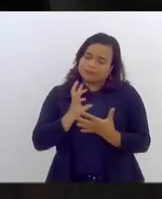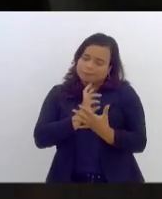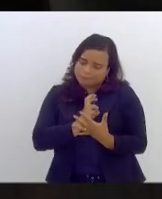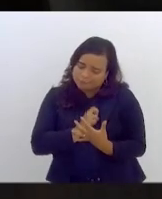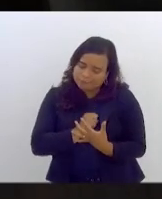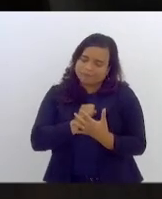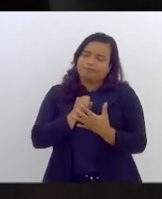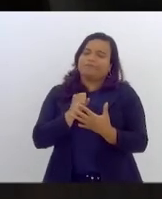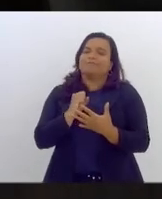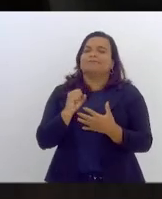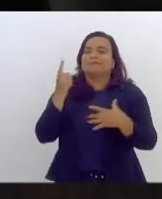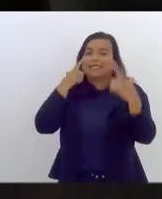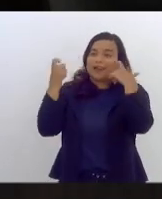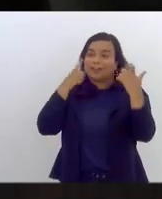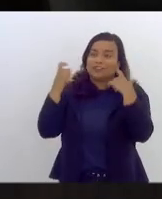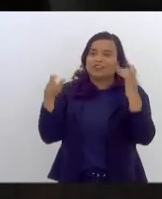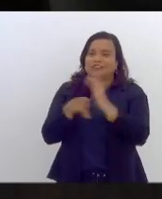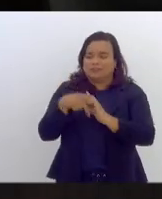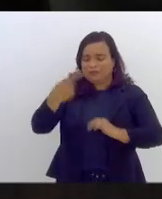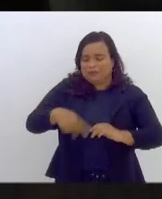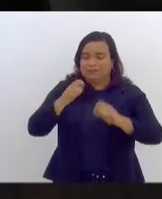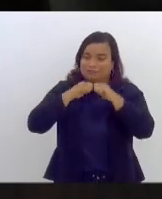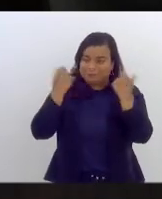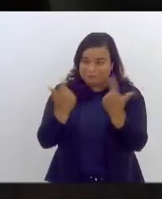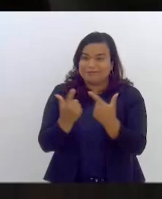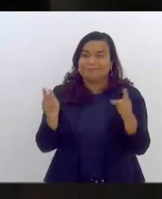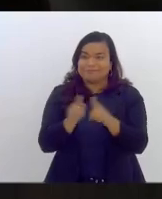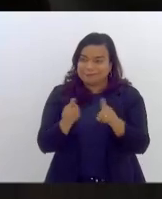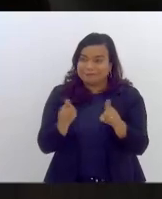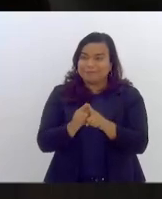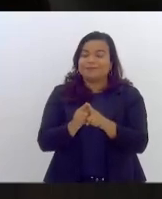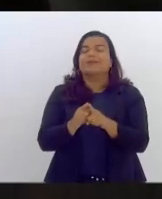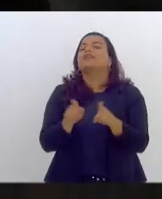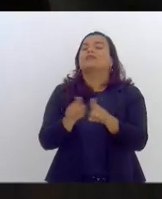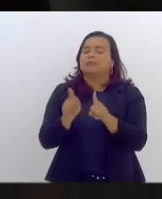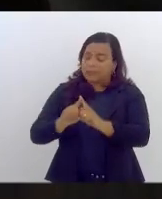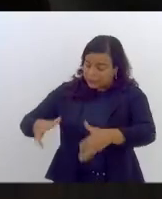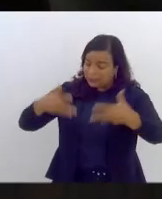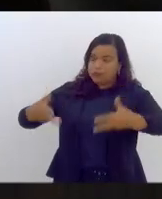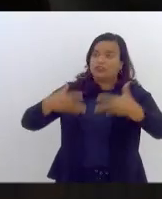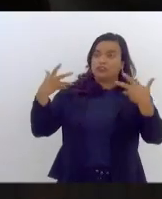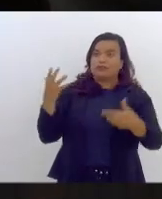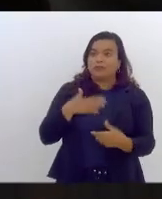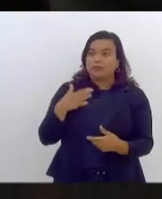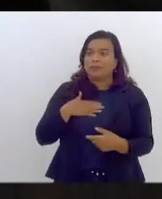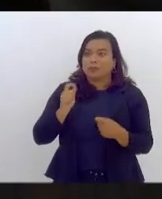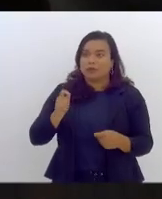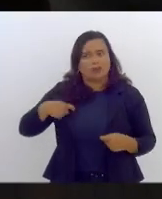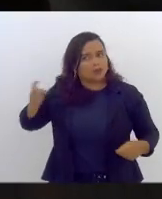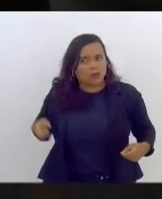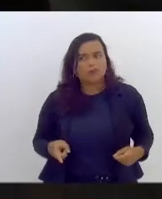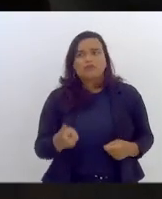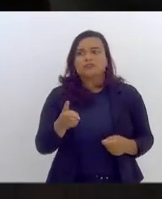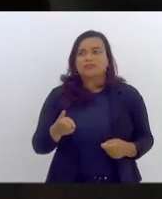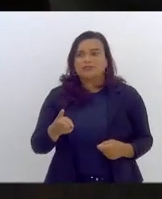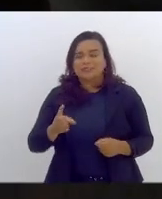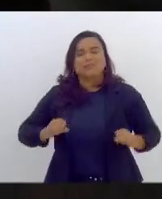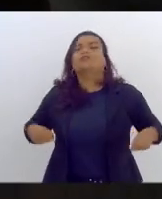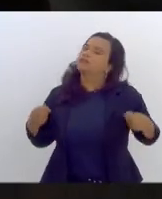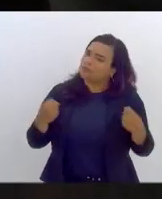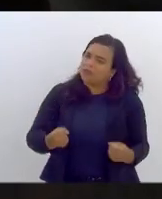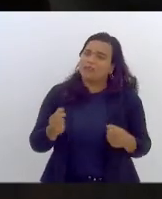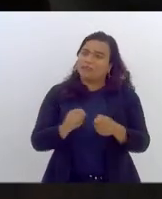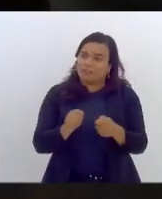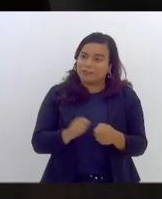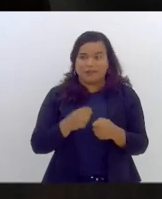ato criativo da Assembleia, como um incentivo para que eu persista fazendo o que